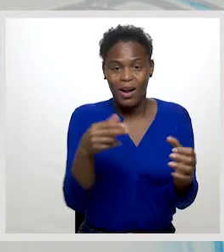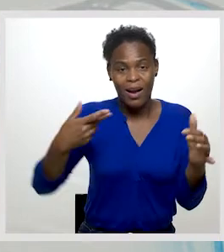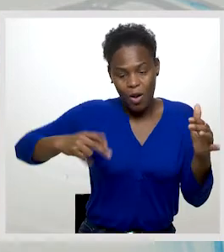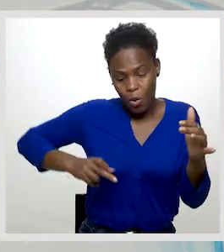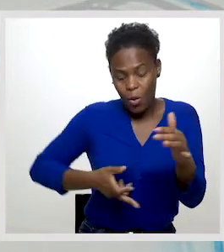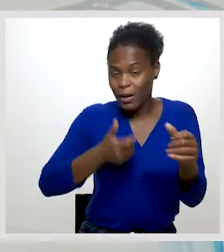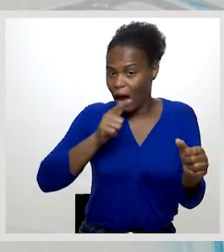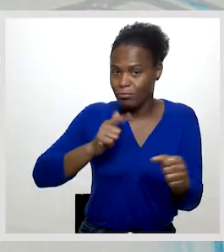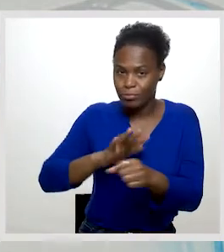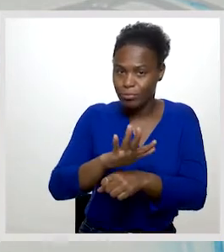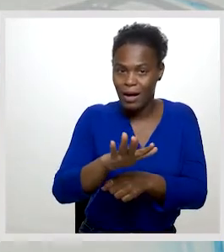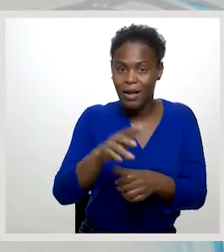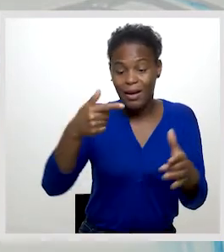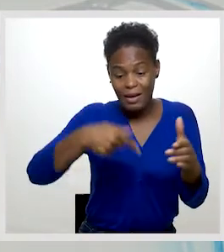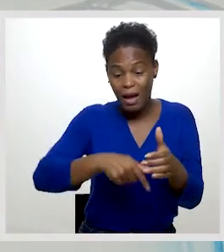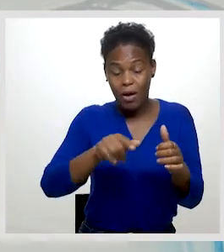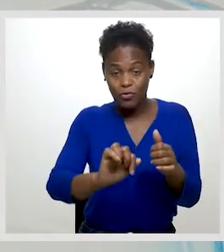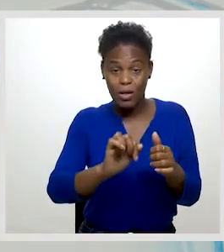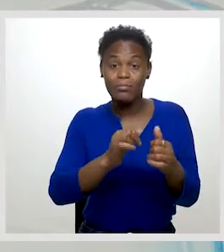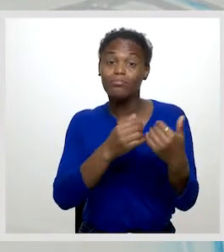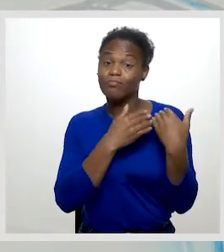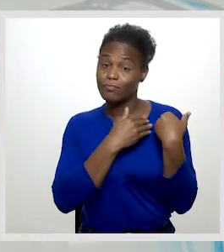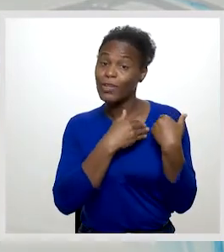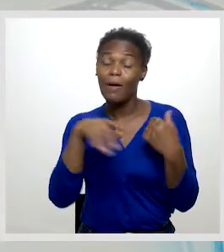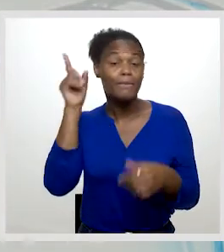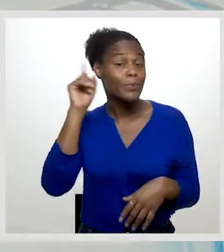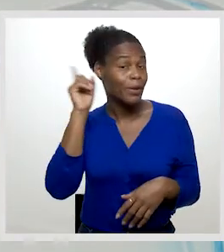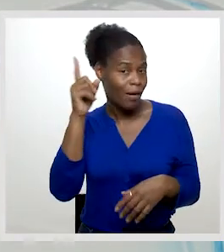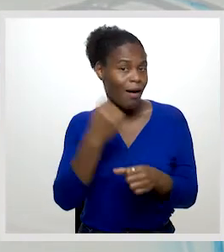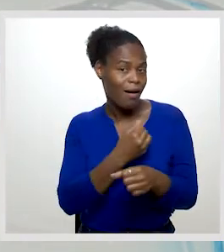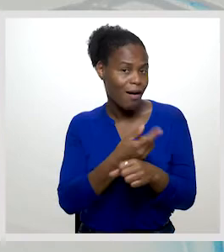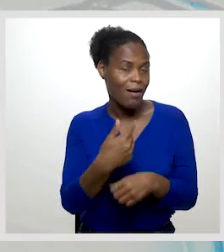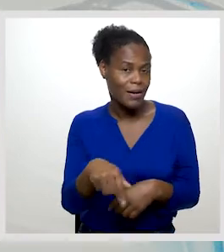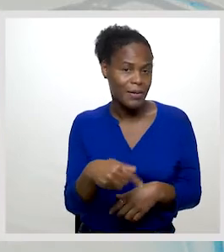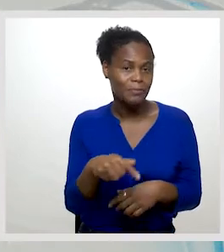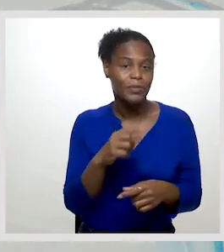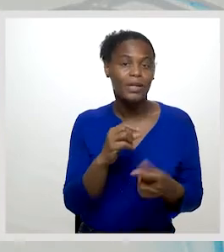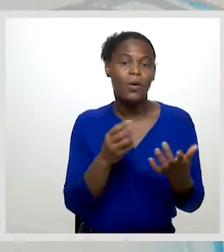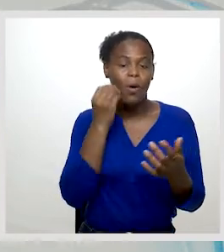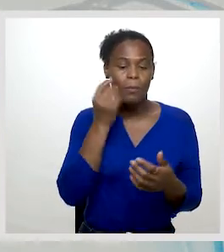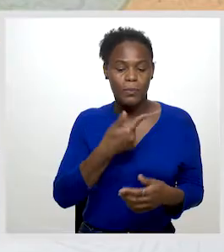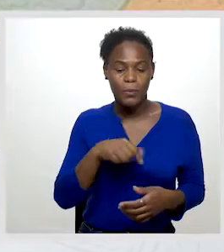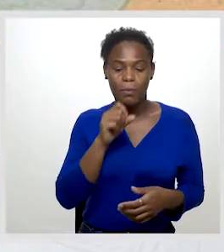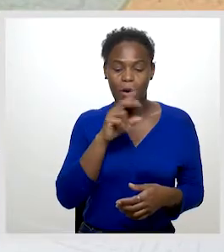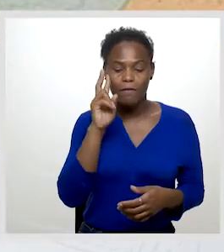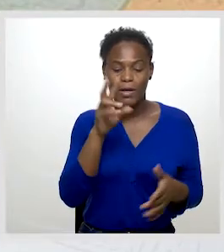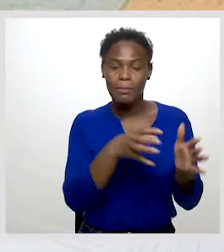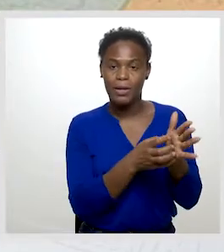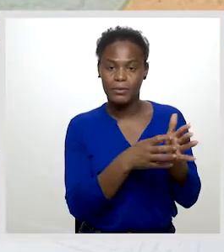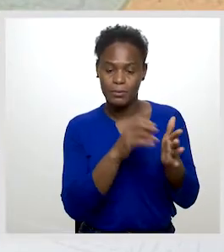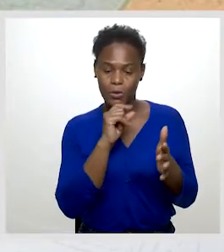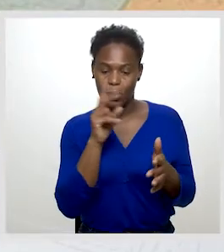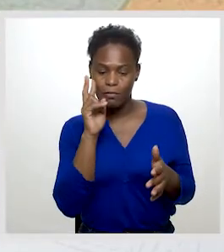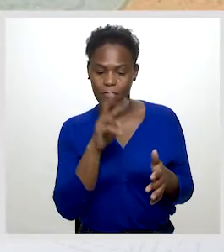onde cabia a essas bactérias desempenharem uma função fundamental. Como podemos constatar nessa